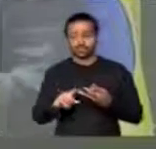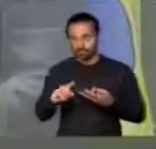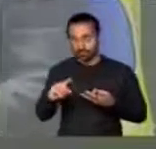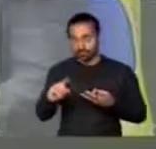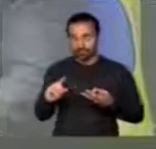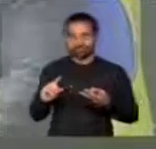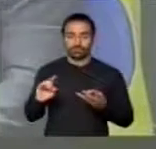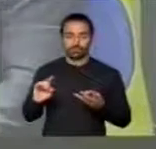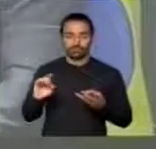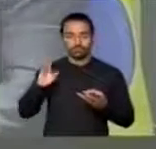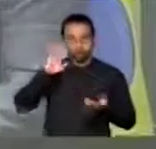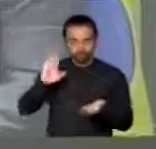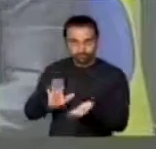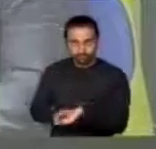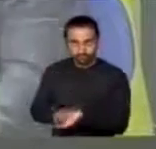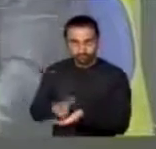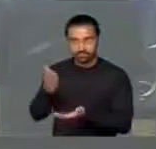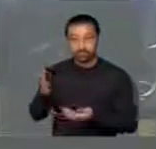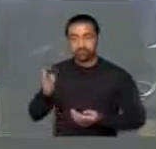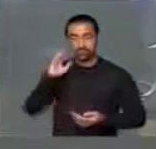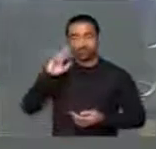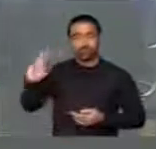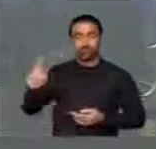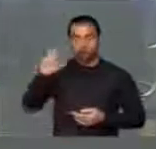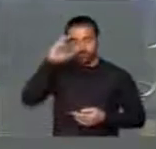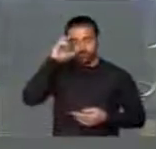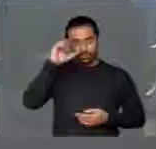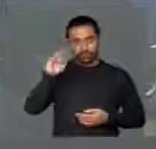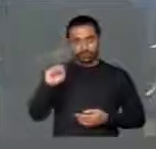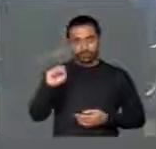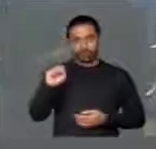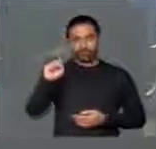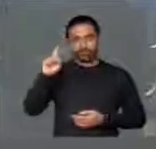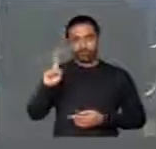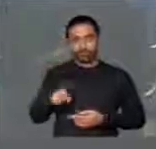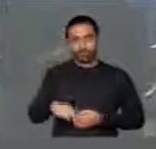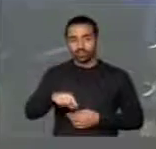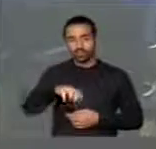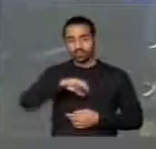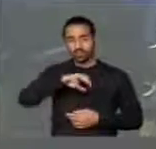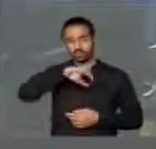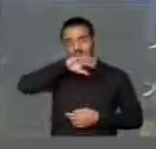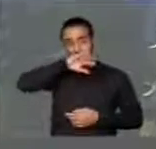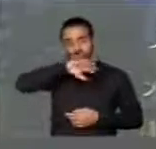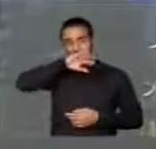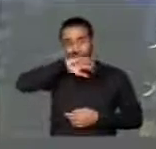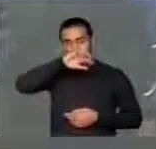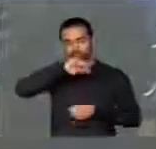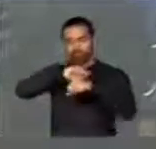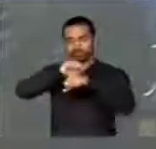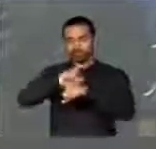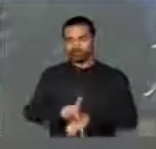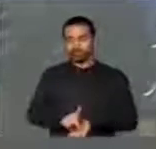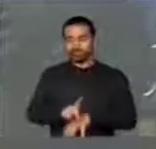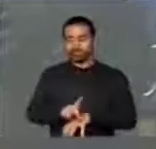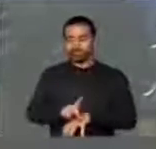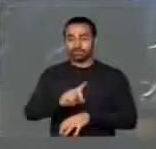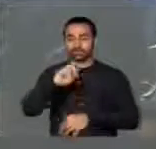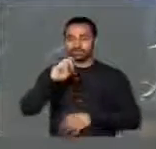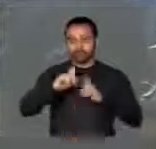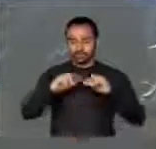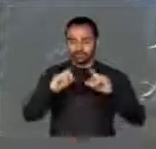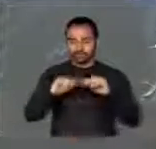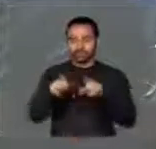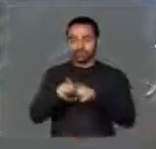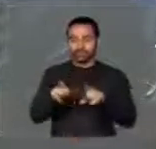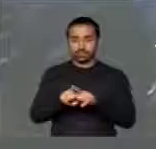reverendíssimo Dom Sérgio da Rocha, arcebispo da Arquidiocese de Brasília e presidente da